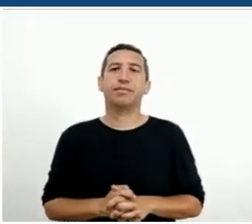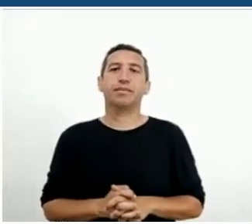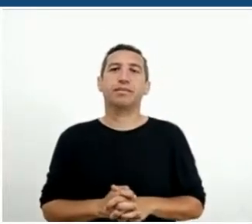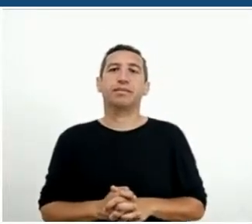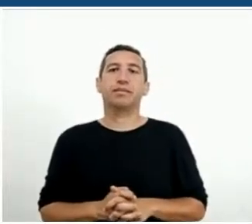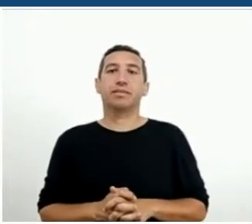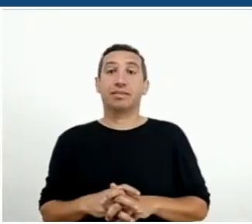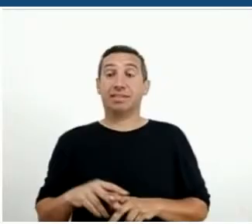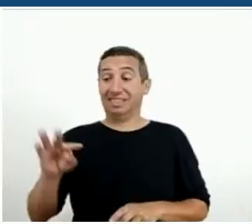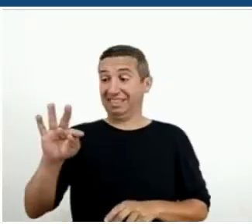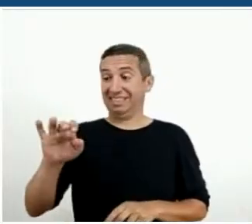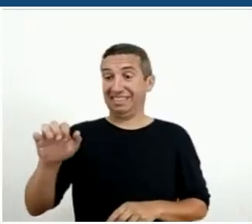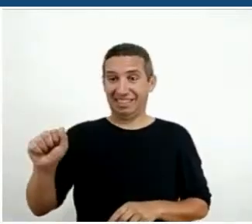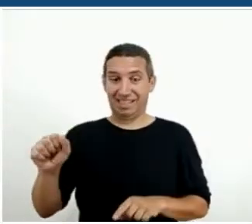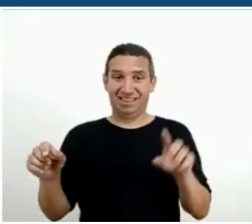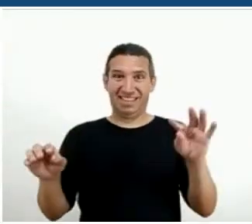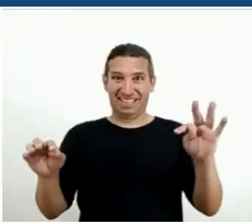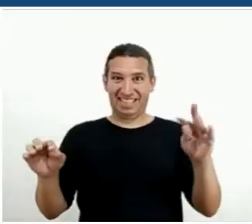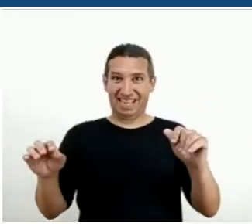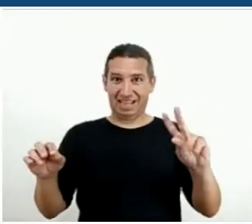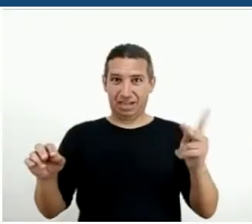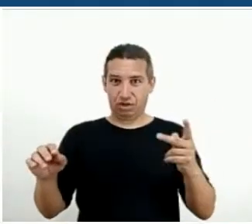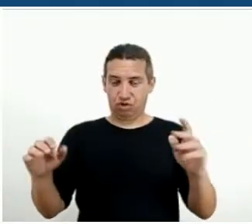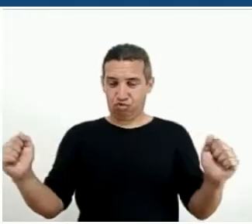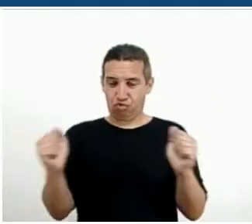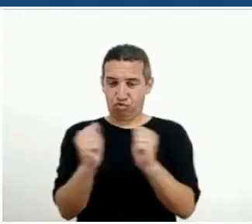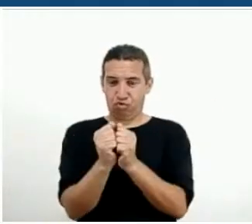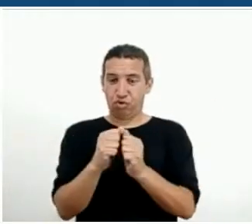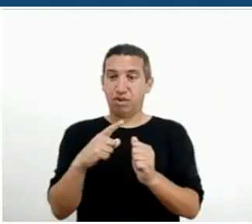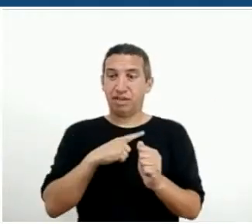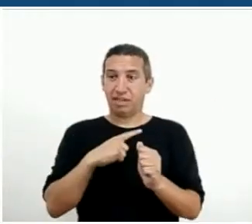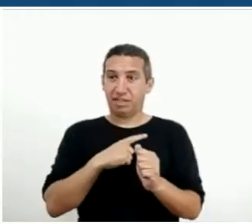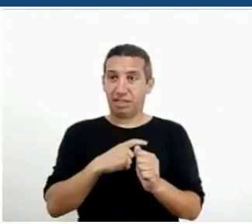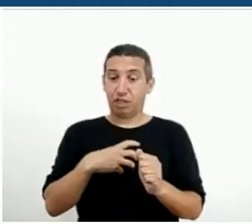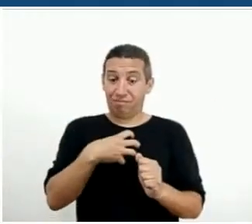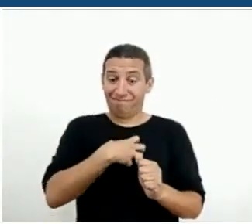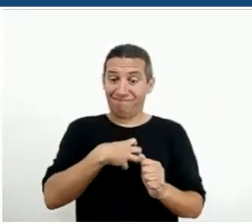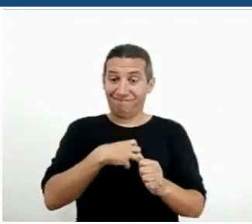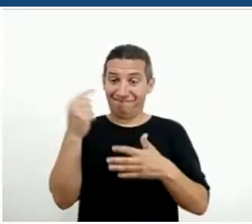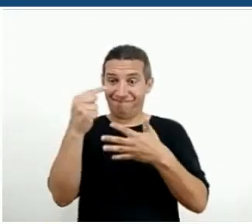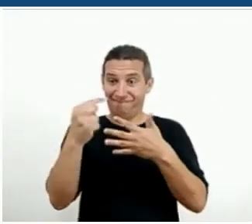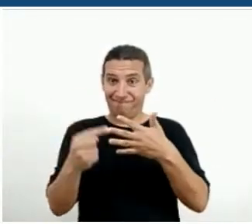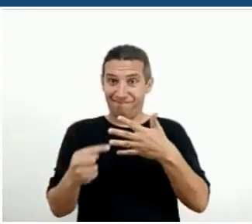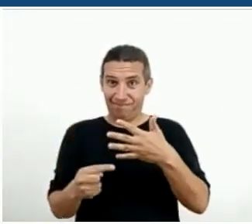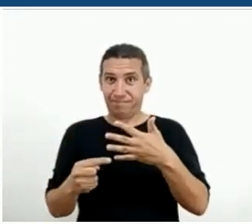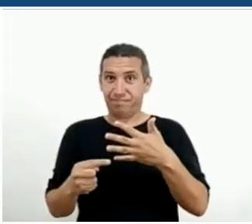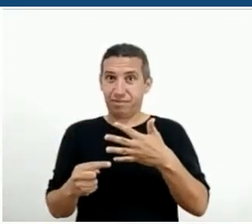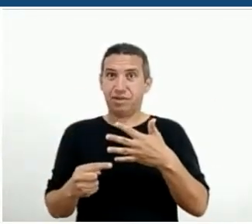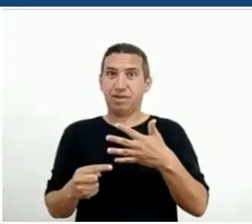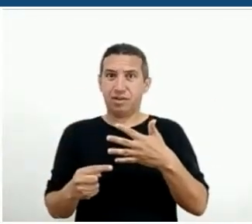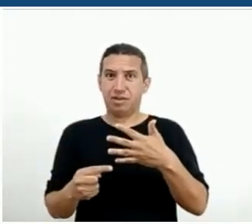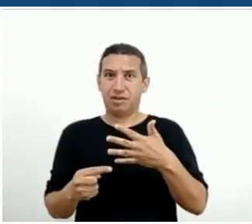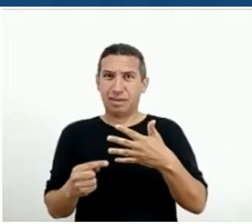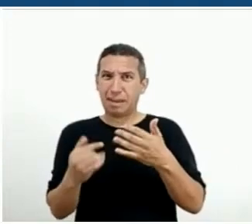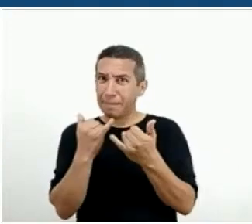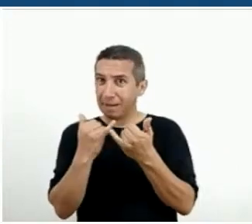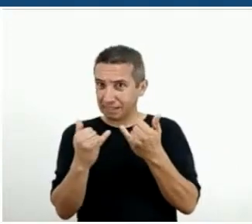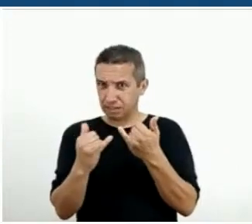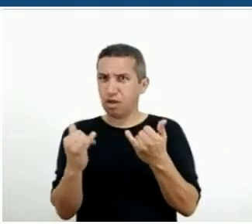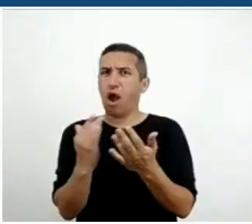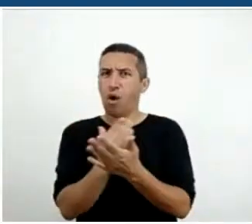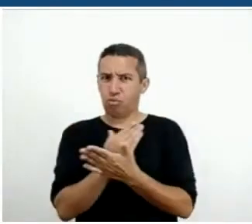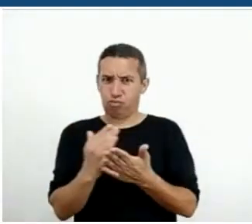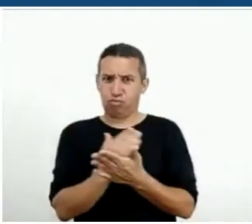TDAH junto, eles têm sinais e sintomas que se sobrepõem, que são parecidos, e que acontece até nas